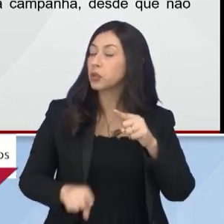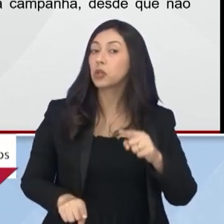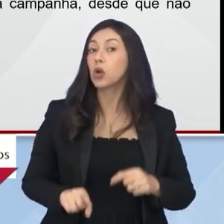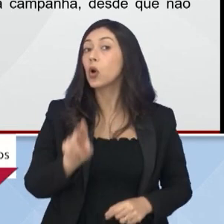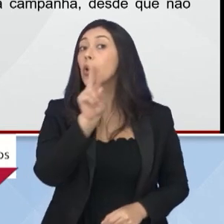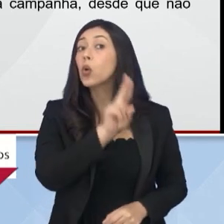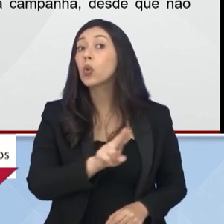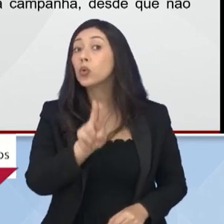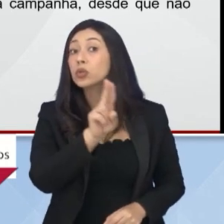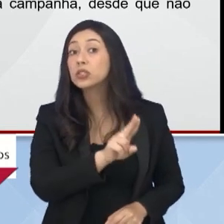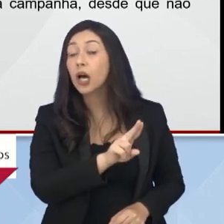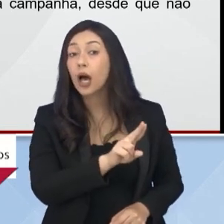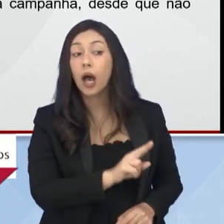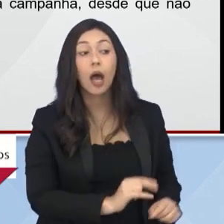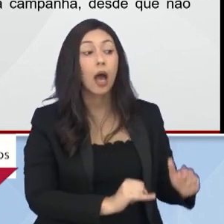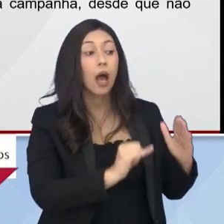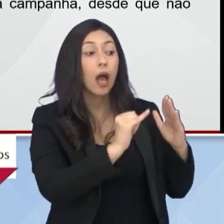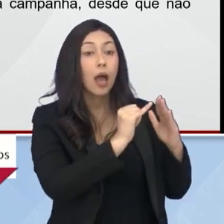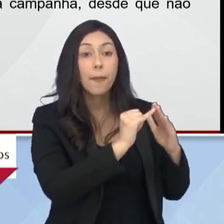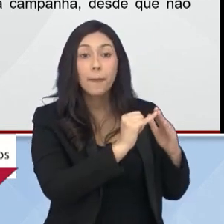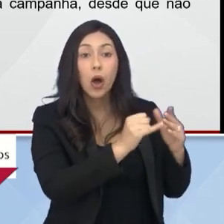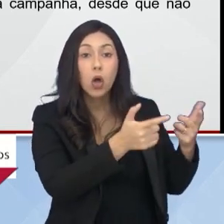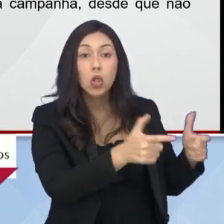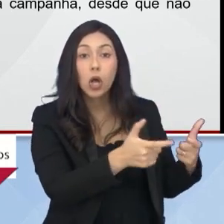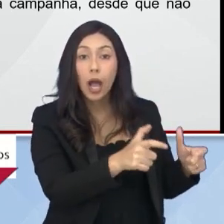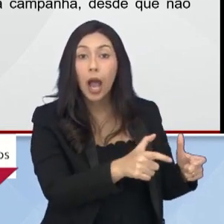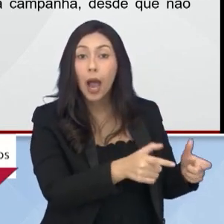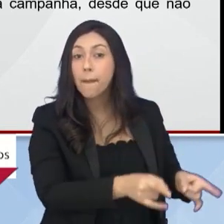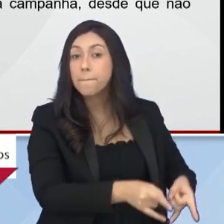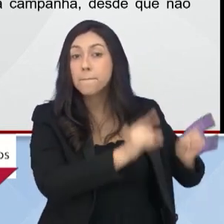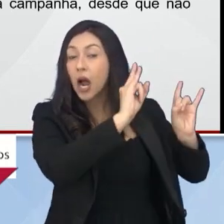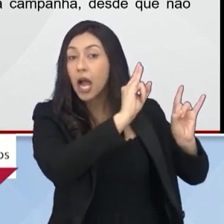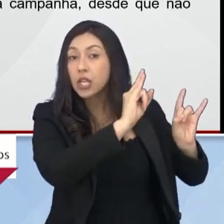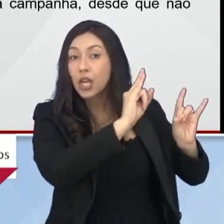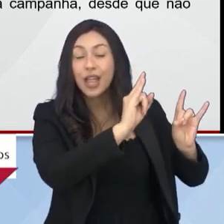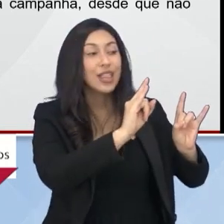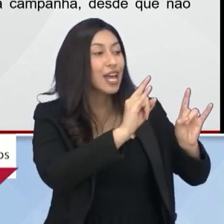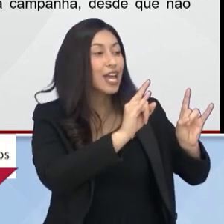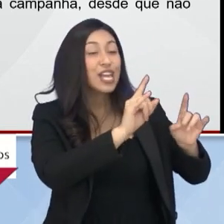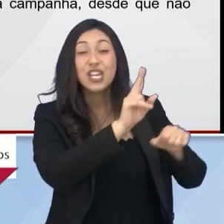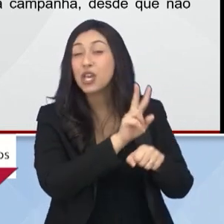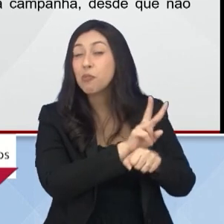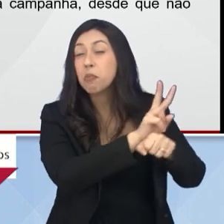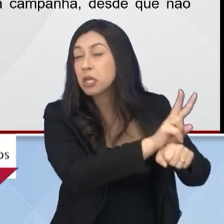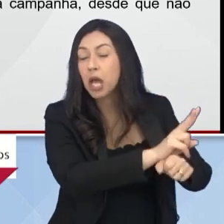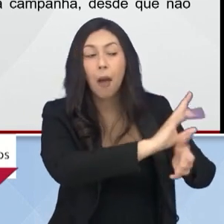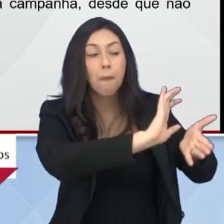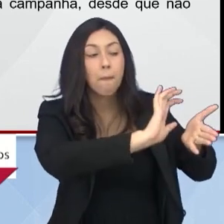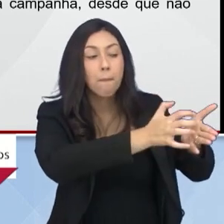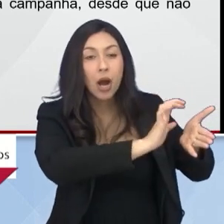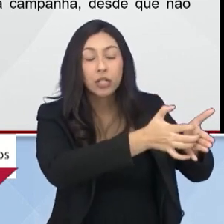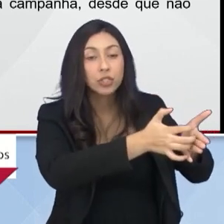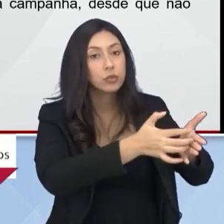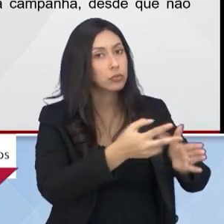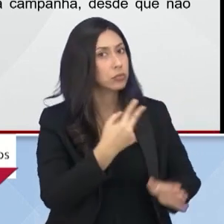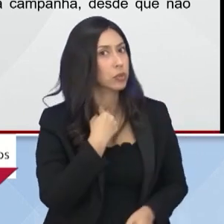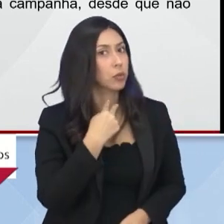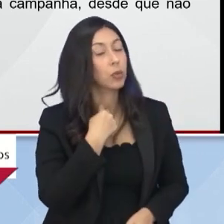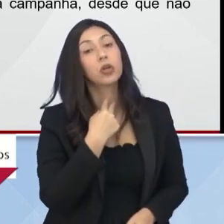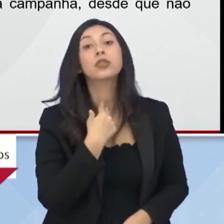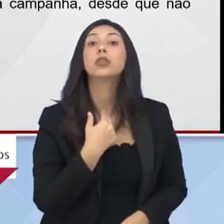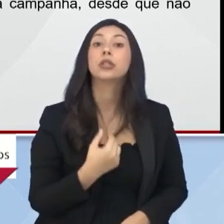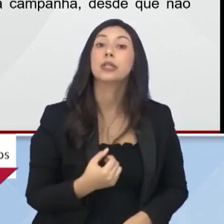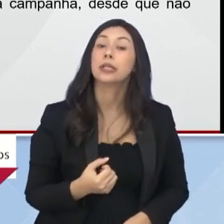administração que não podem ser para partido político Federação Coligação salvo no caso de